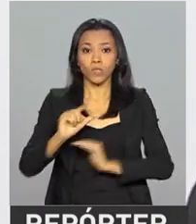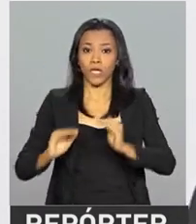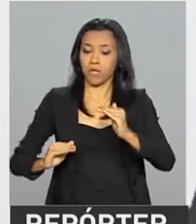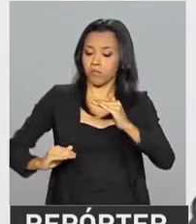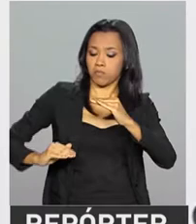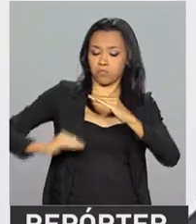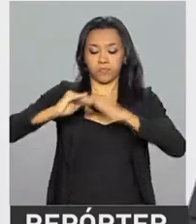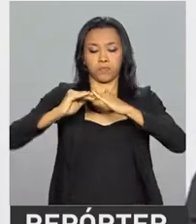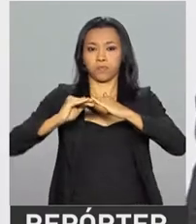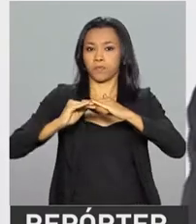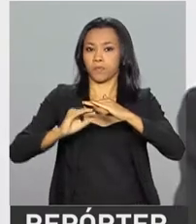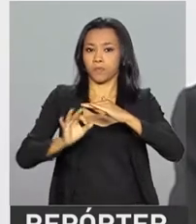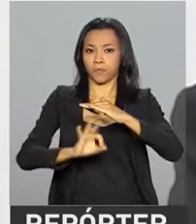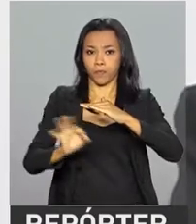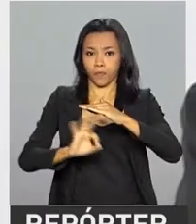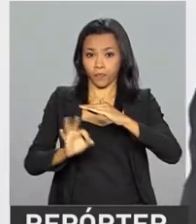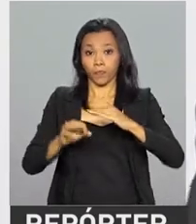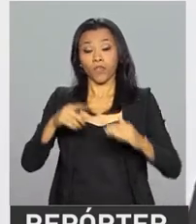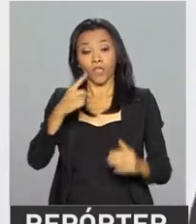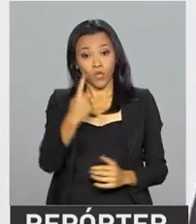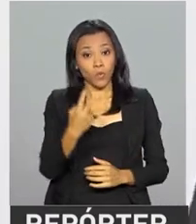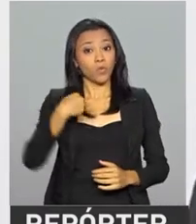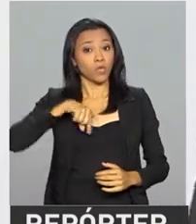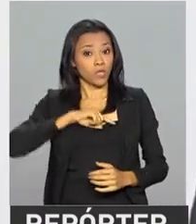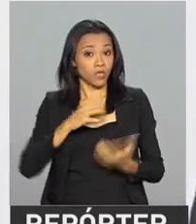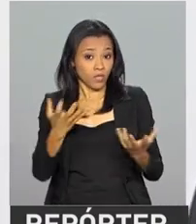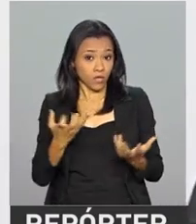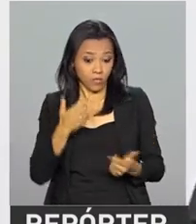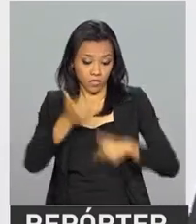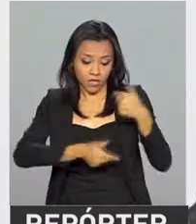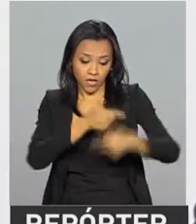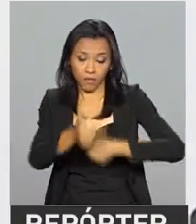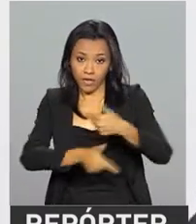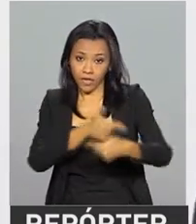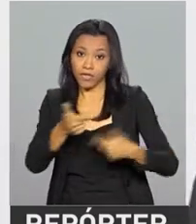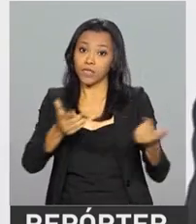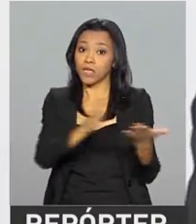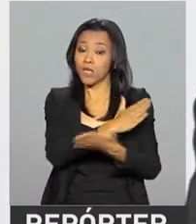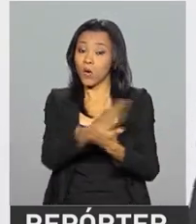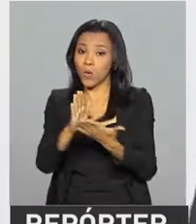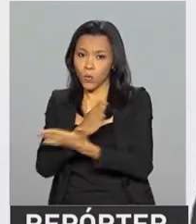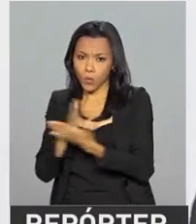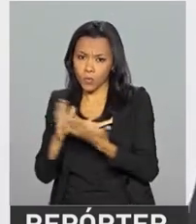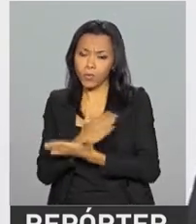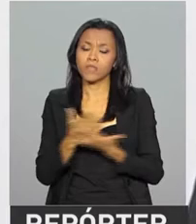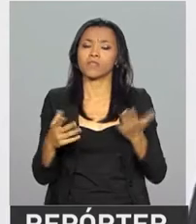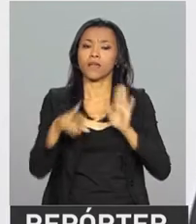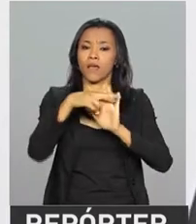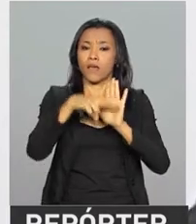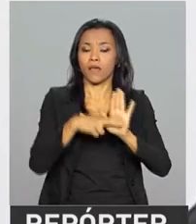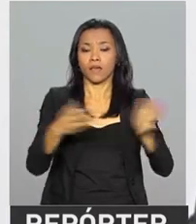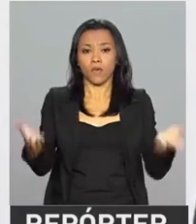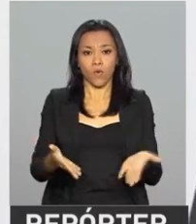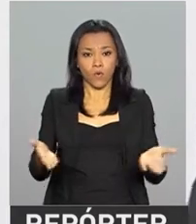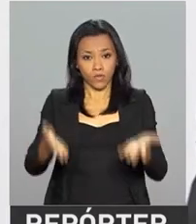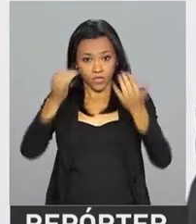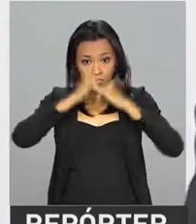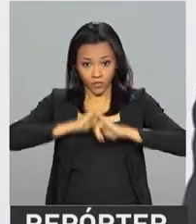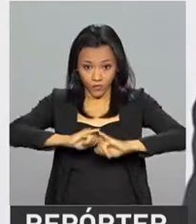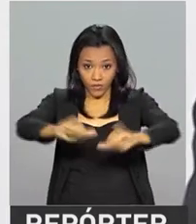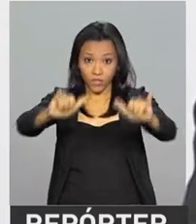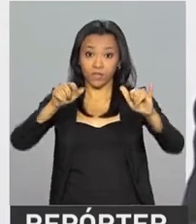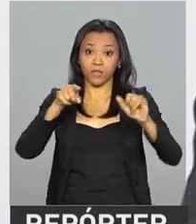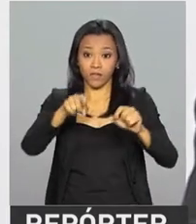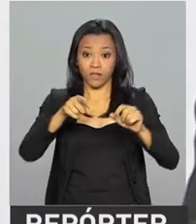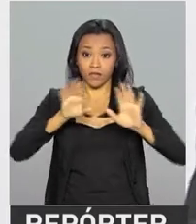uma das metas com as quais nós estamos trabalhando e algumas dessas medidas que estão sendo anunciadas hoje elas apontam para essa